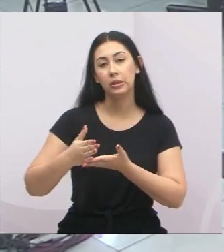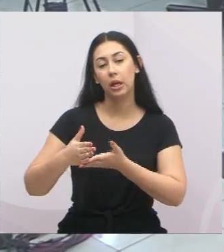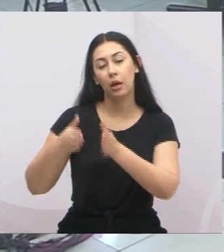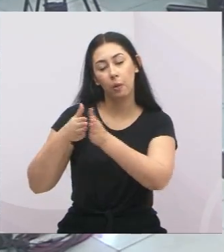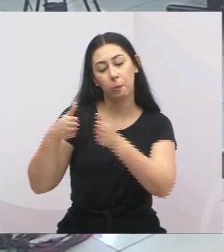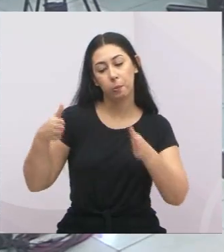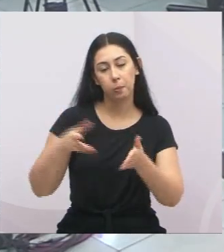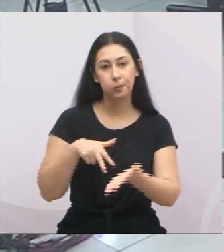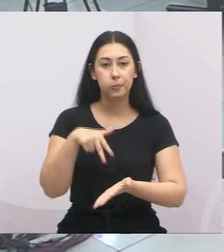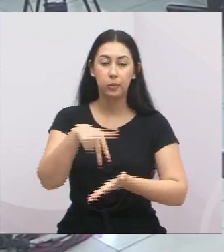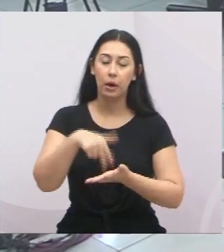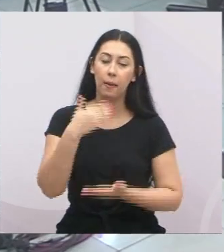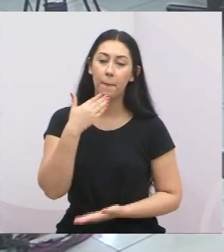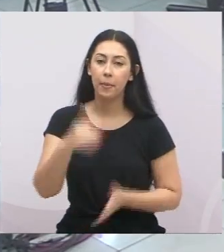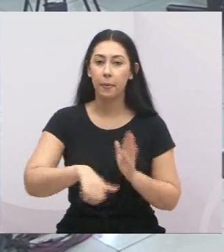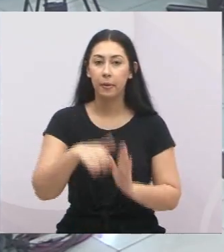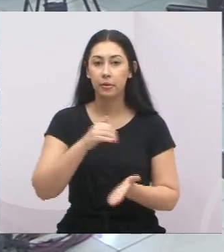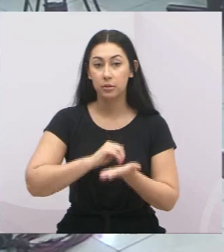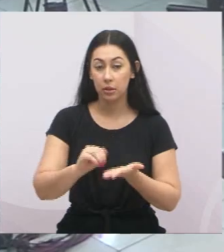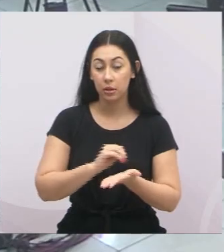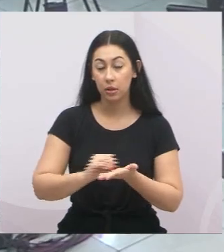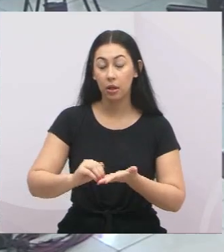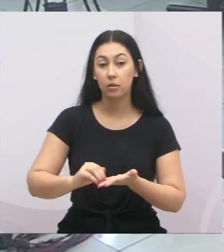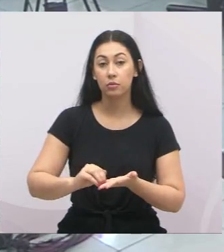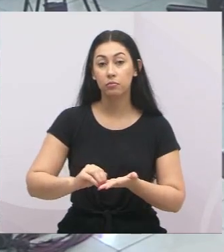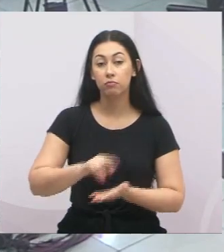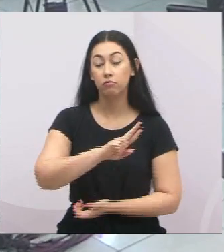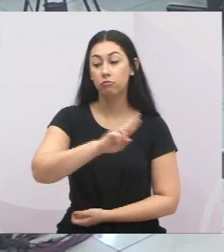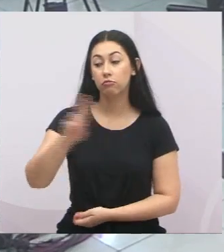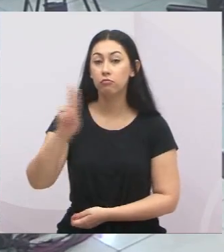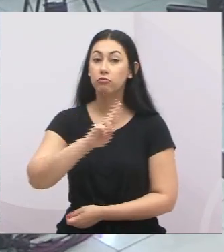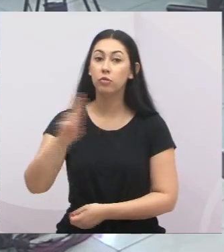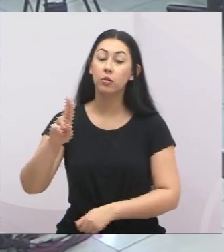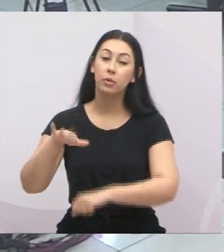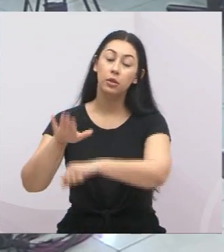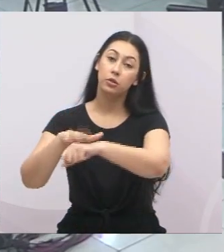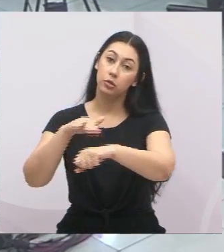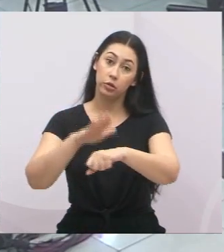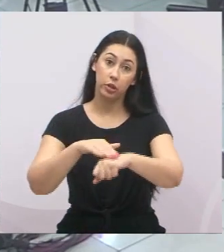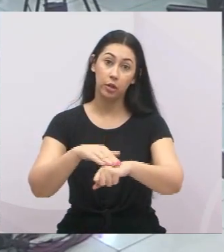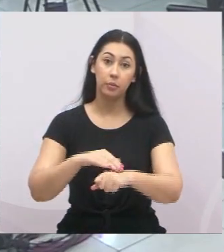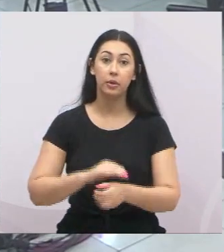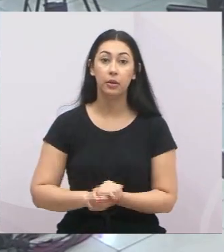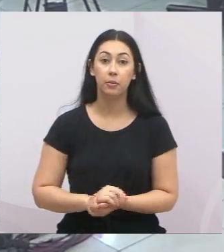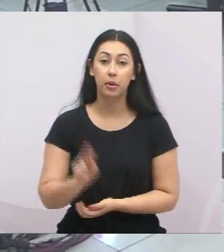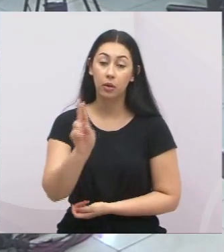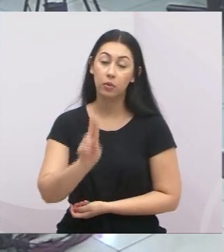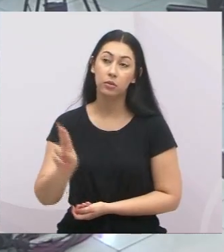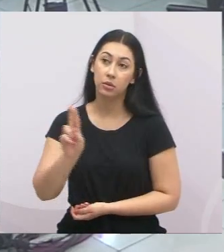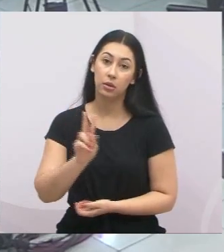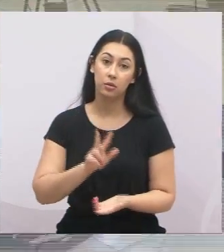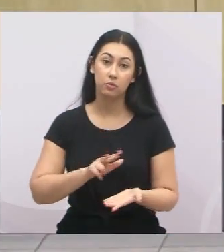tribuna. Solicito ao primeiro secretário que faça a chamada dos vereadores inscritos para